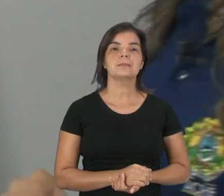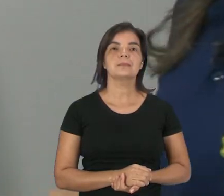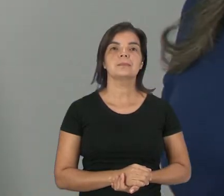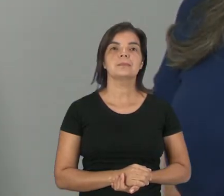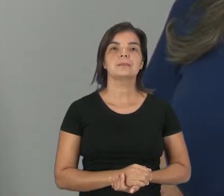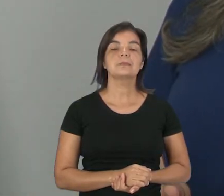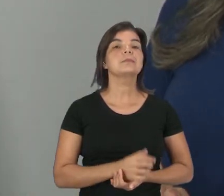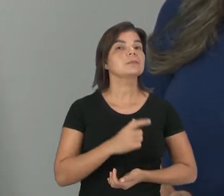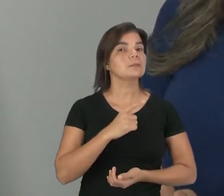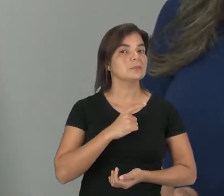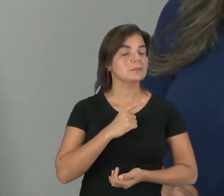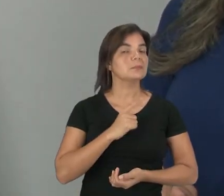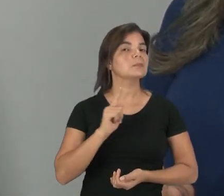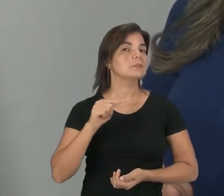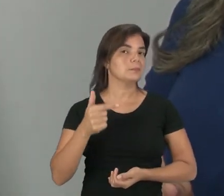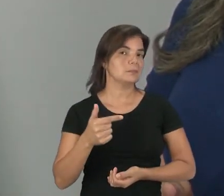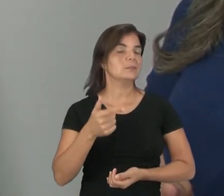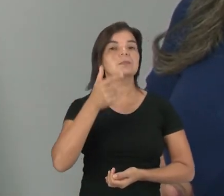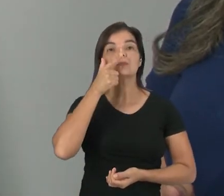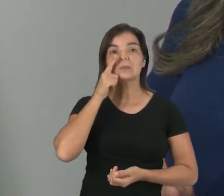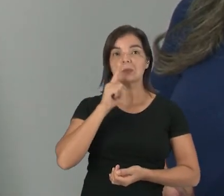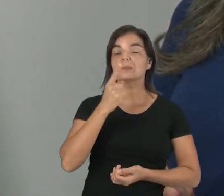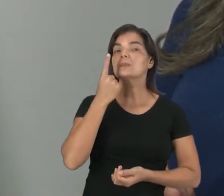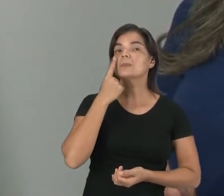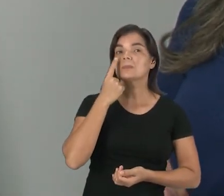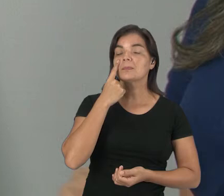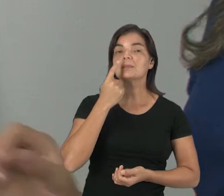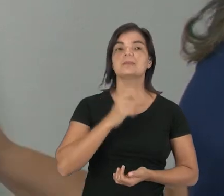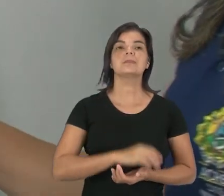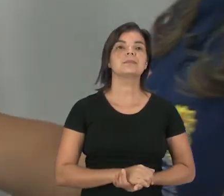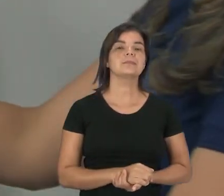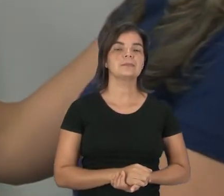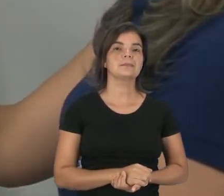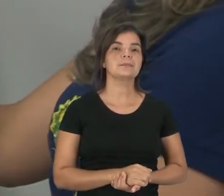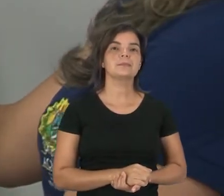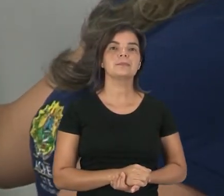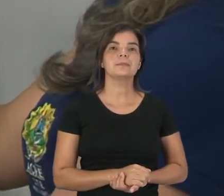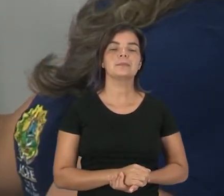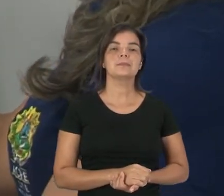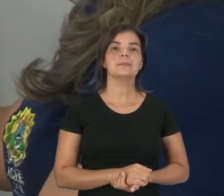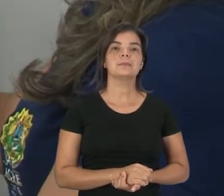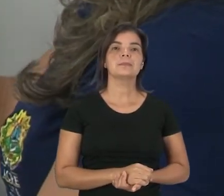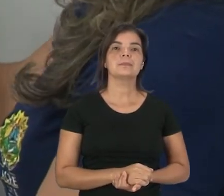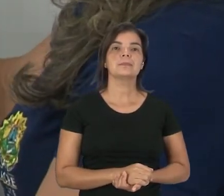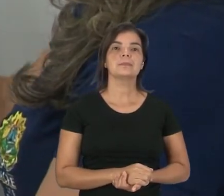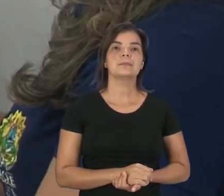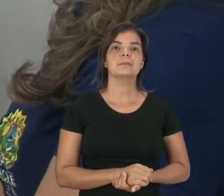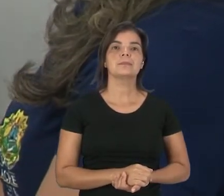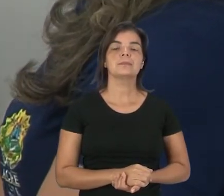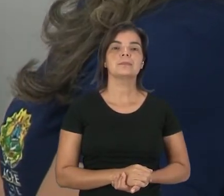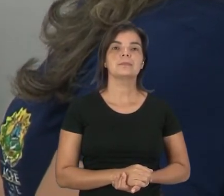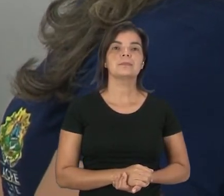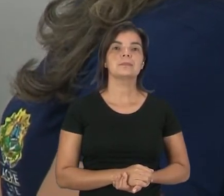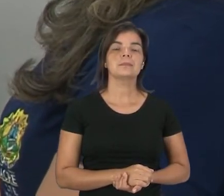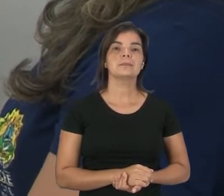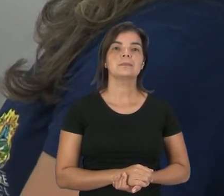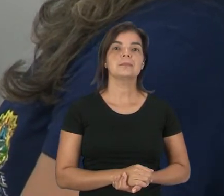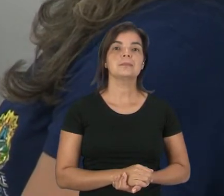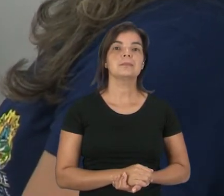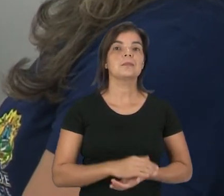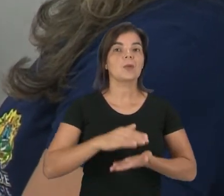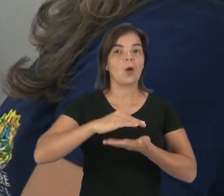Muito bem. Tem mais algum? Vocês conseguem identificar mais algum? Temos aqui também a caixinha